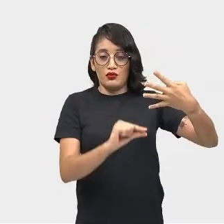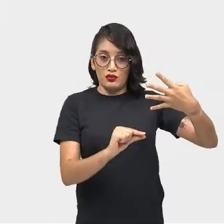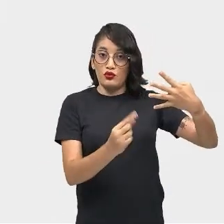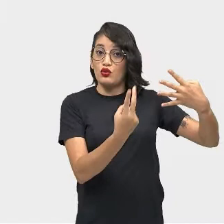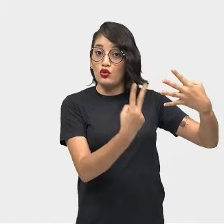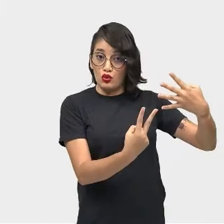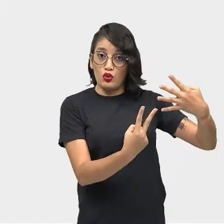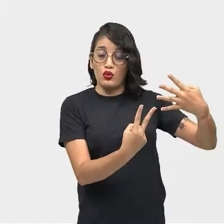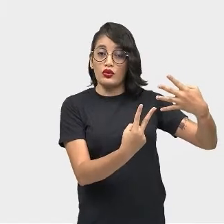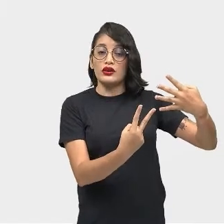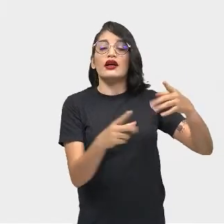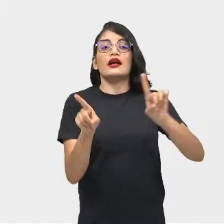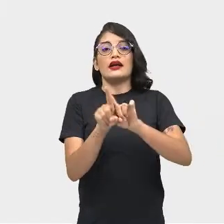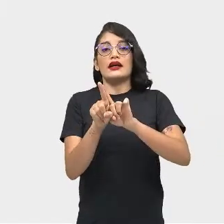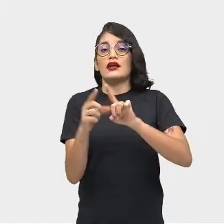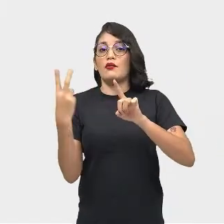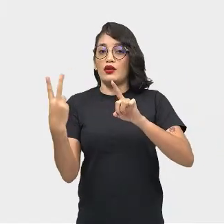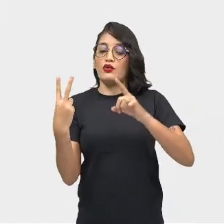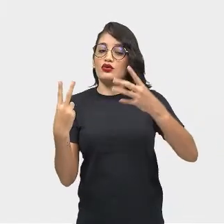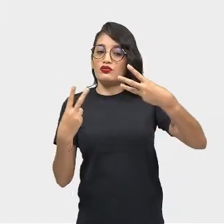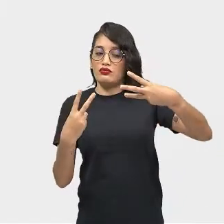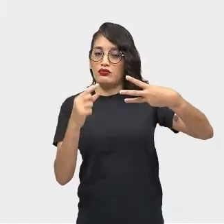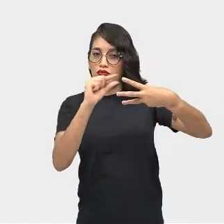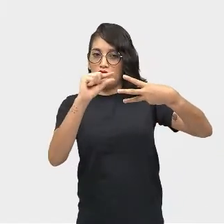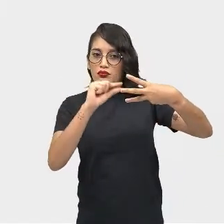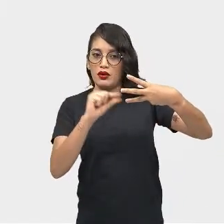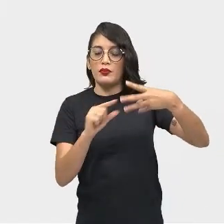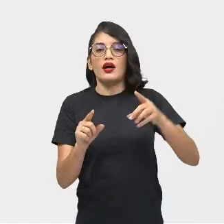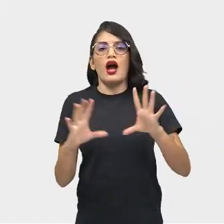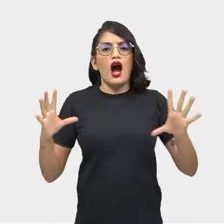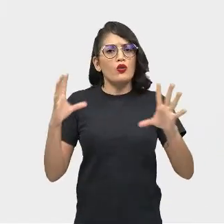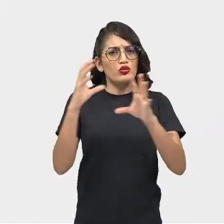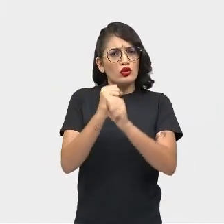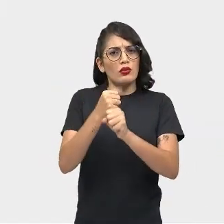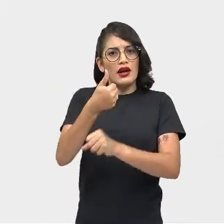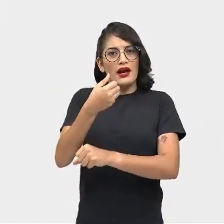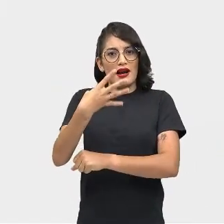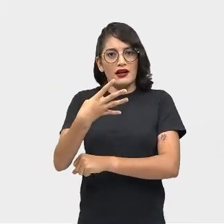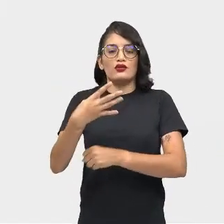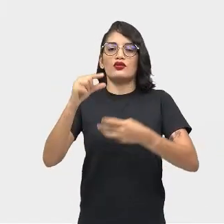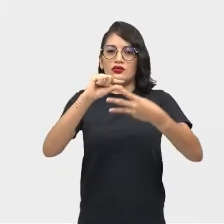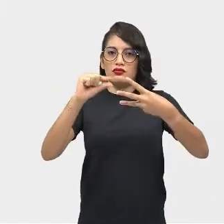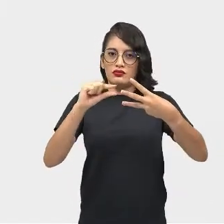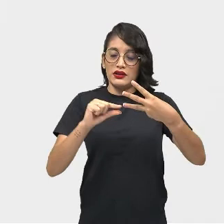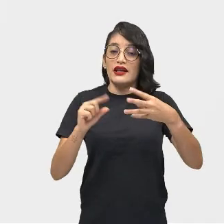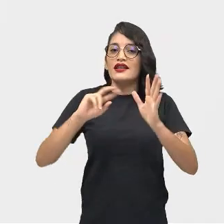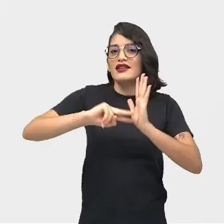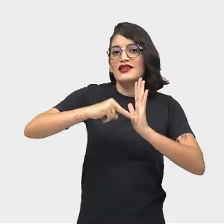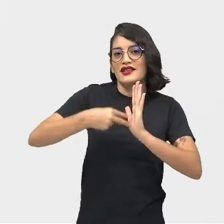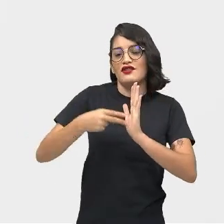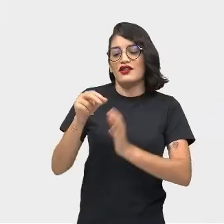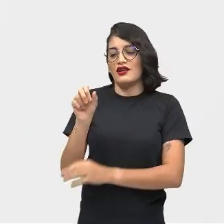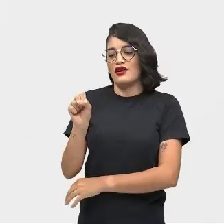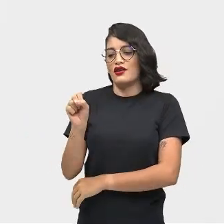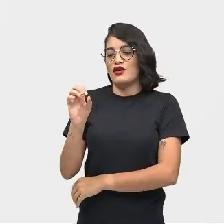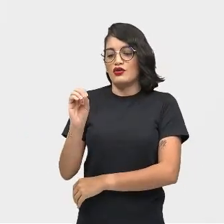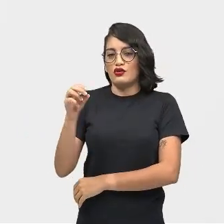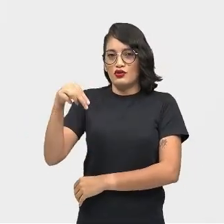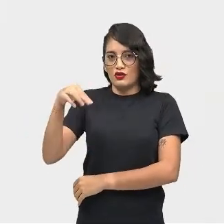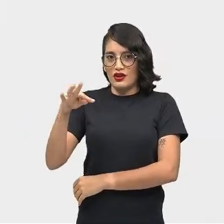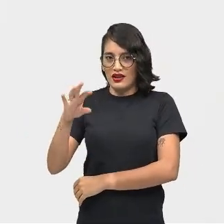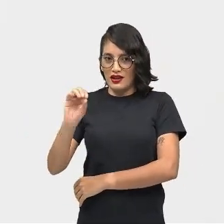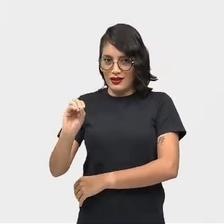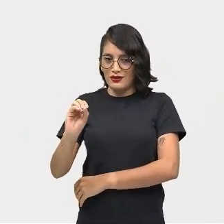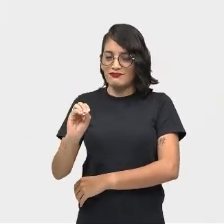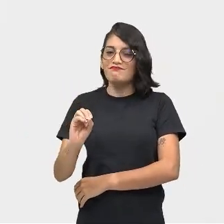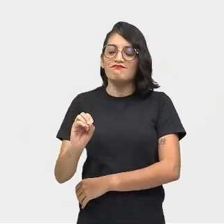2 quartetos, 2 tercetos, 14 versos é o soneto que você vai encontrar. E claro, é